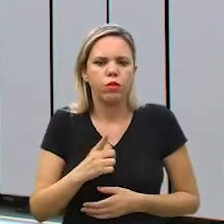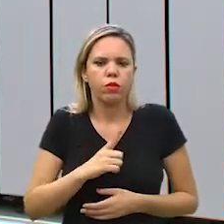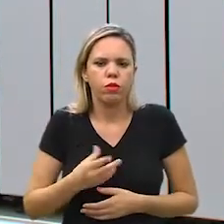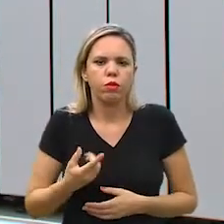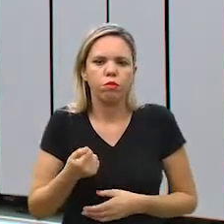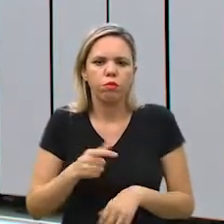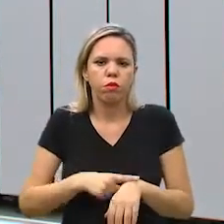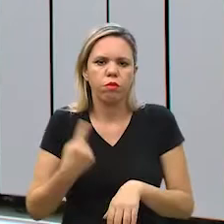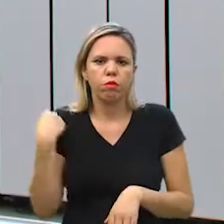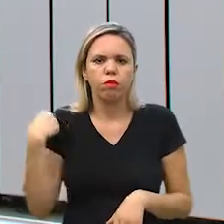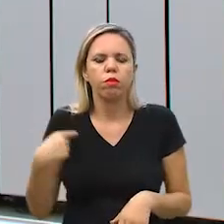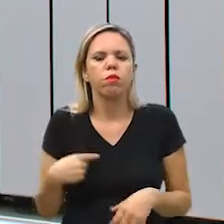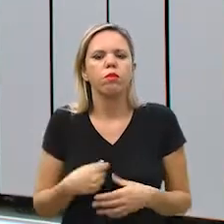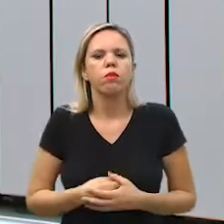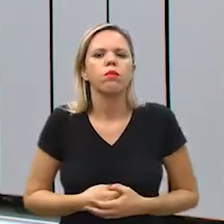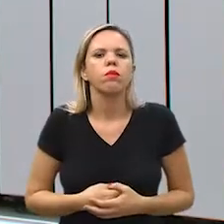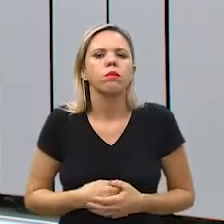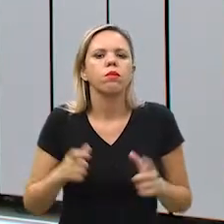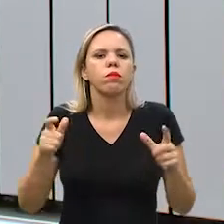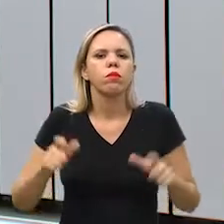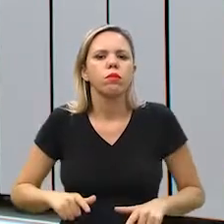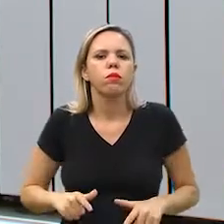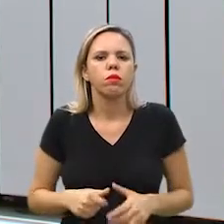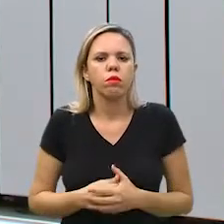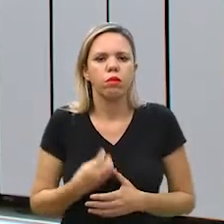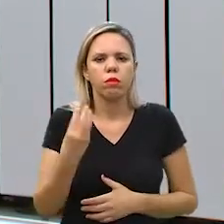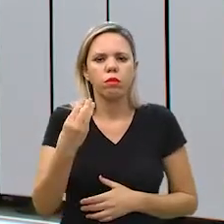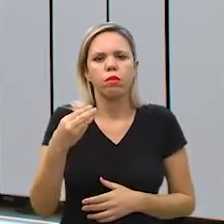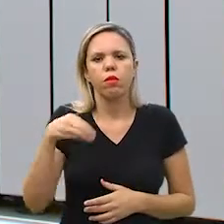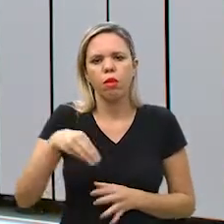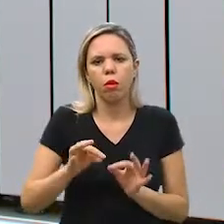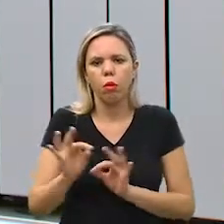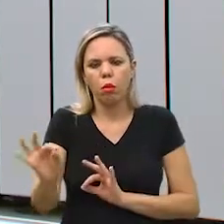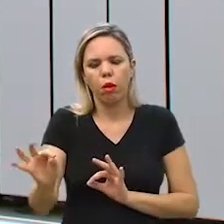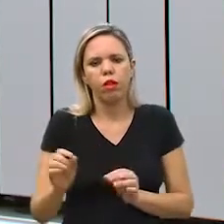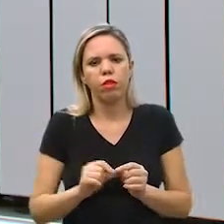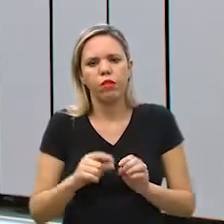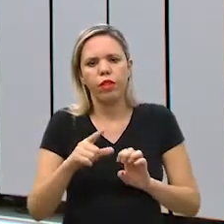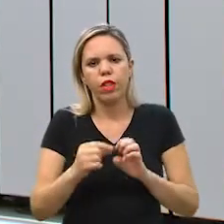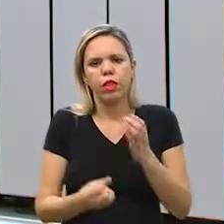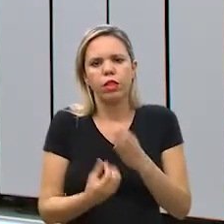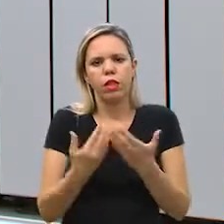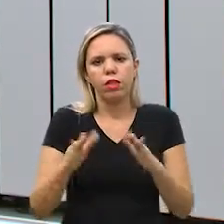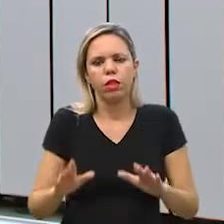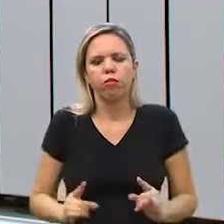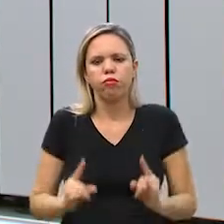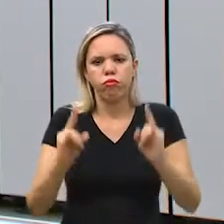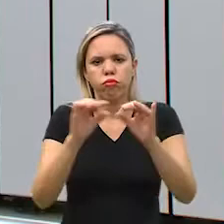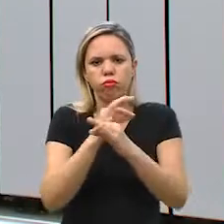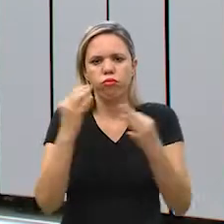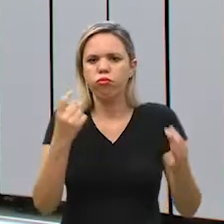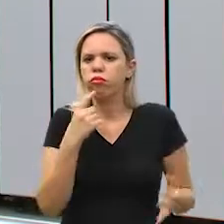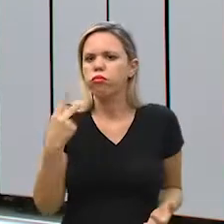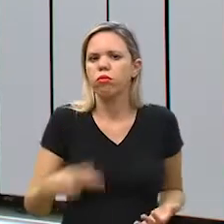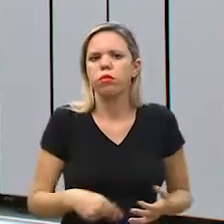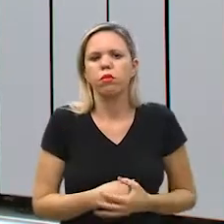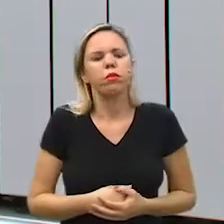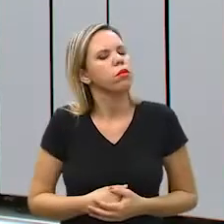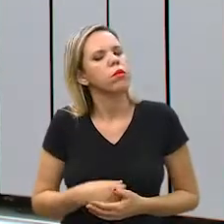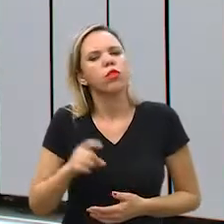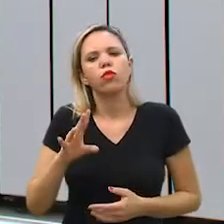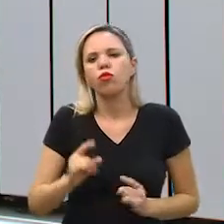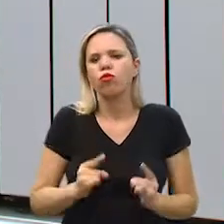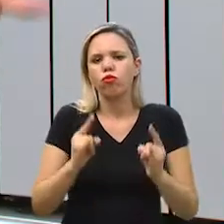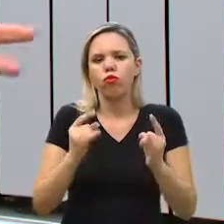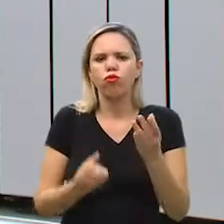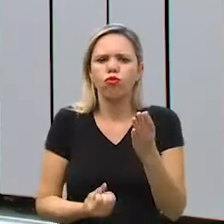há pouco tempo num local, 300 mil metros na cidade, para fazer um empreendimento que vai ser o empreendimento de Campinas. Não é só